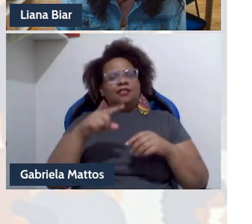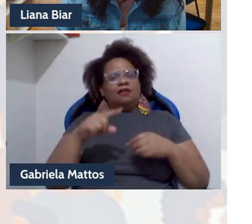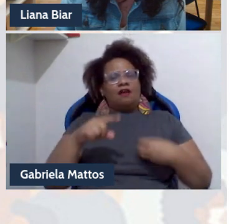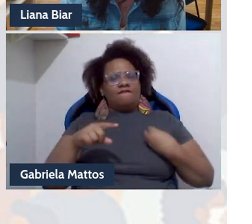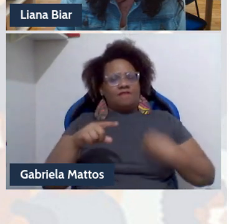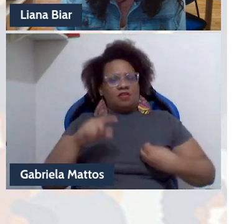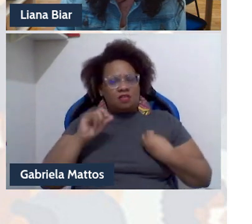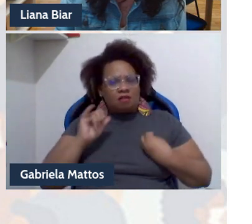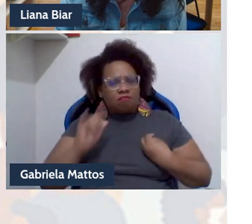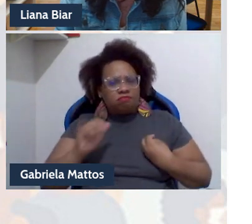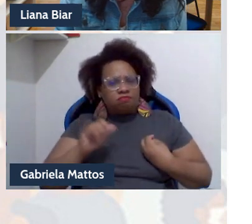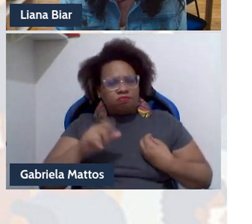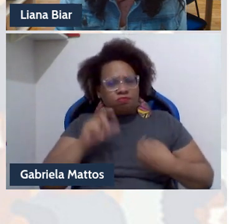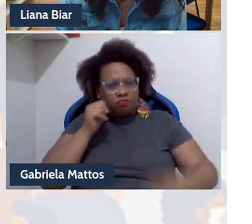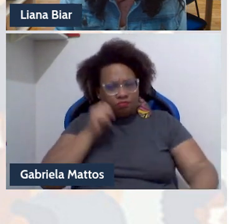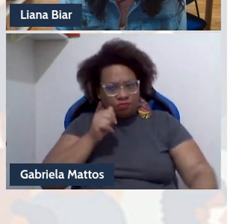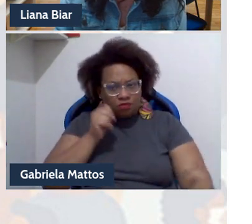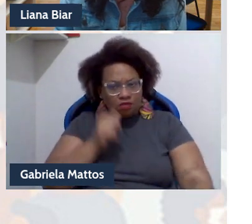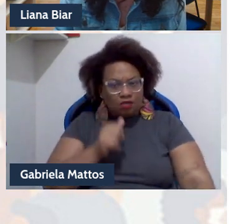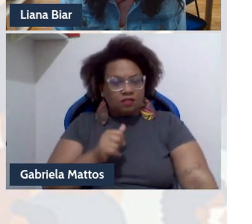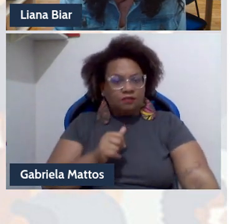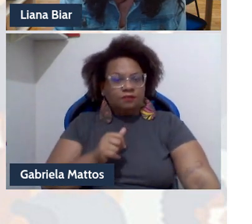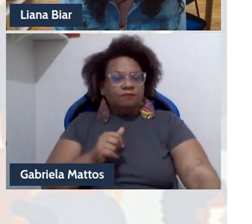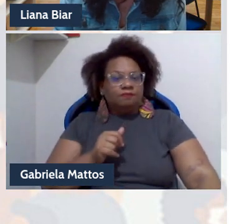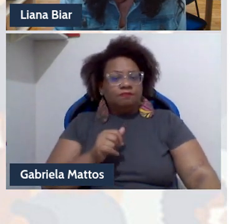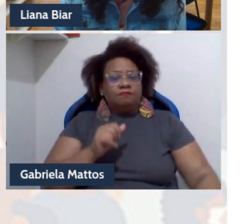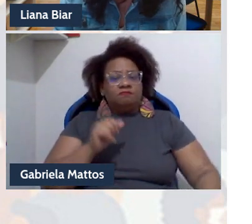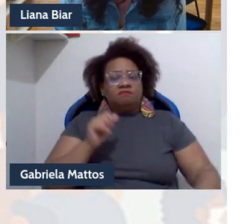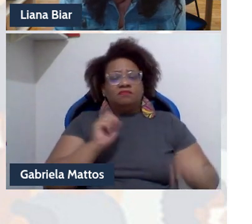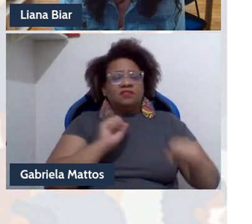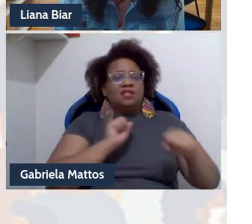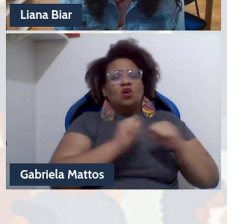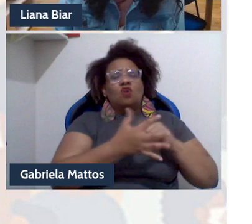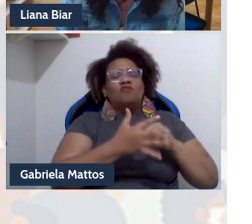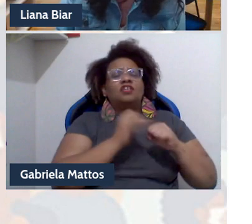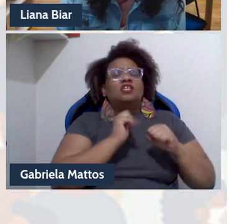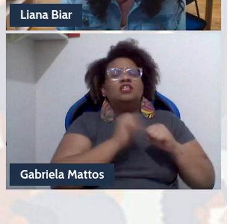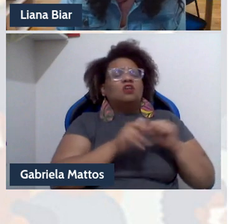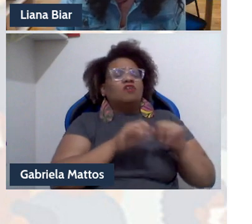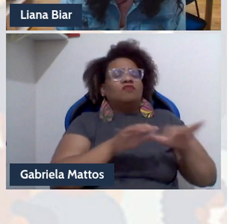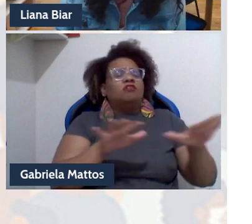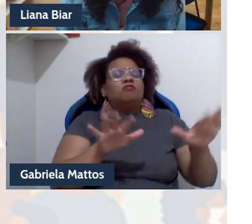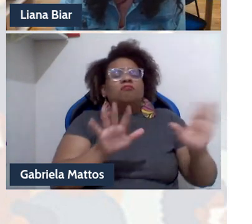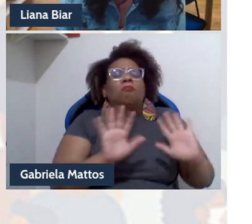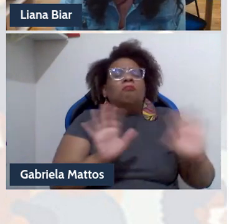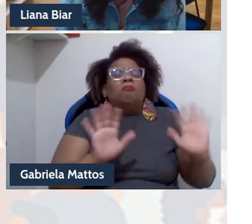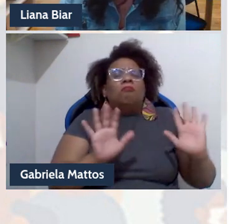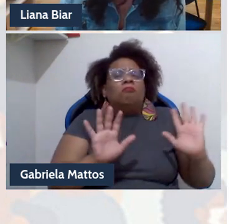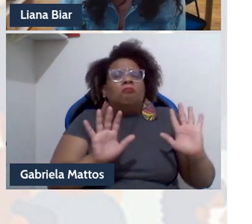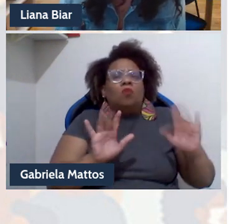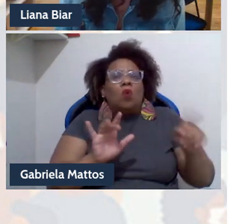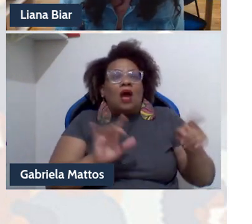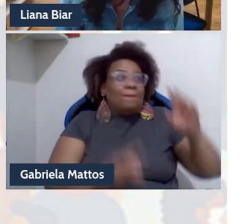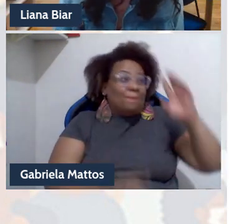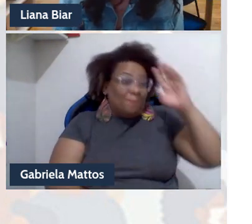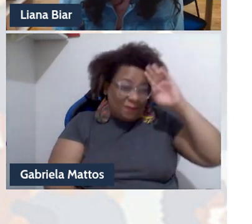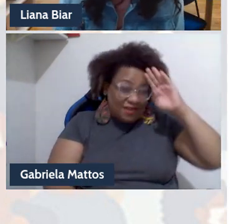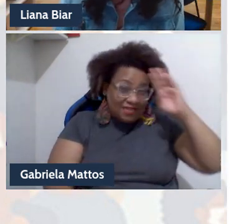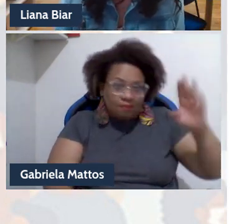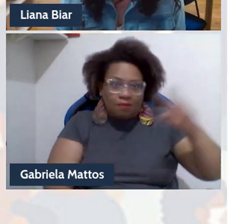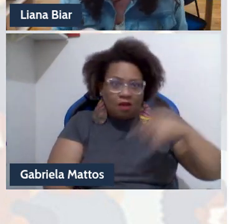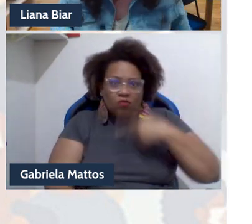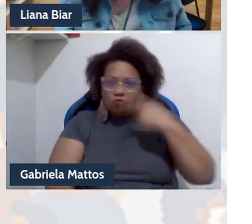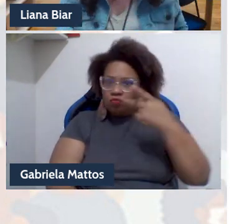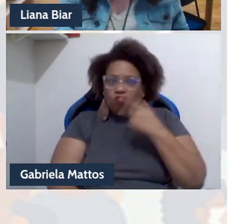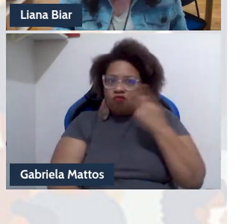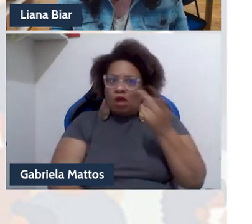Silvia é que a Covid ela aparece mais como pano de fundo, né? Ela não é mencionada. Né?